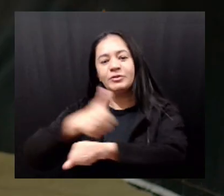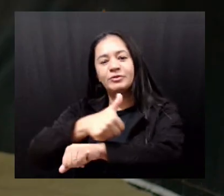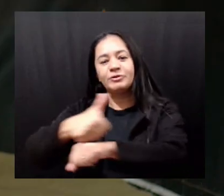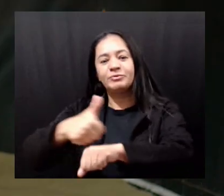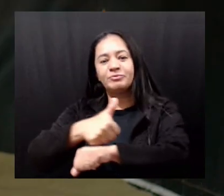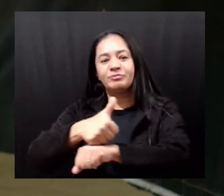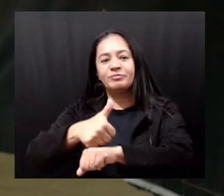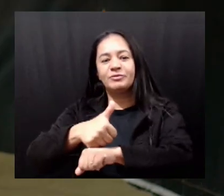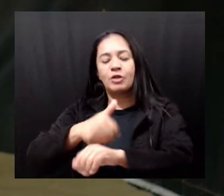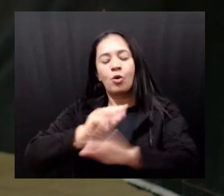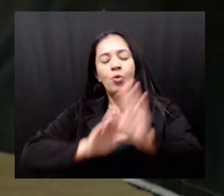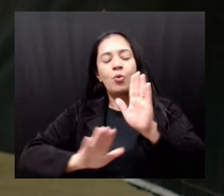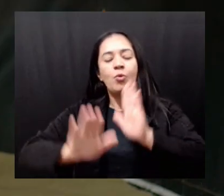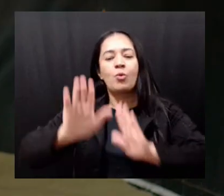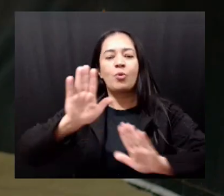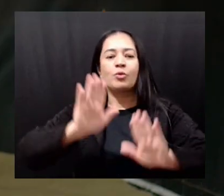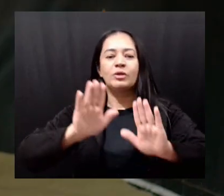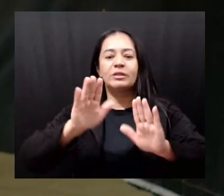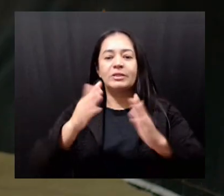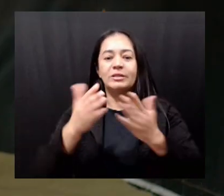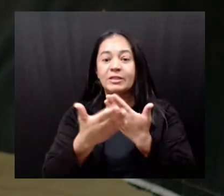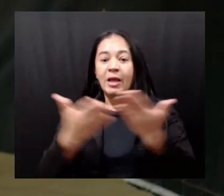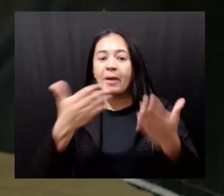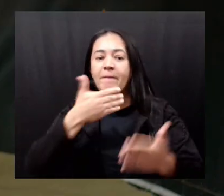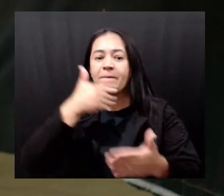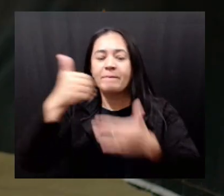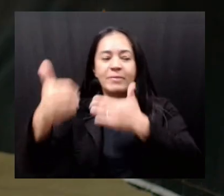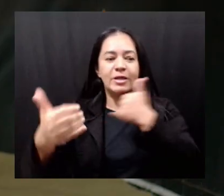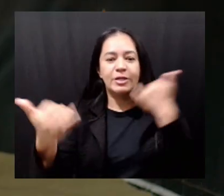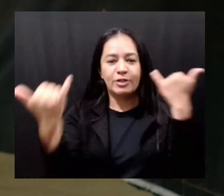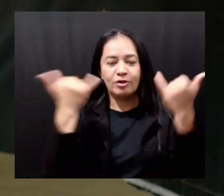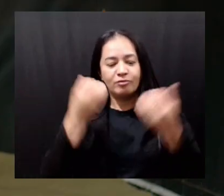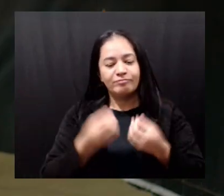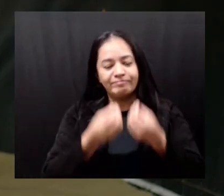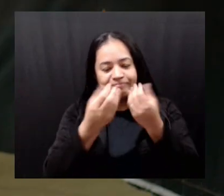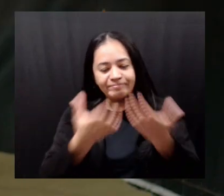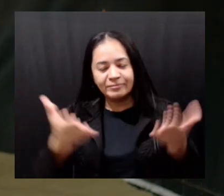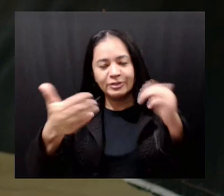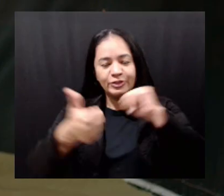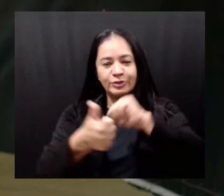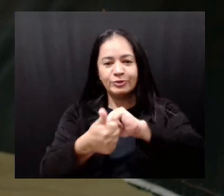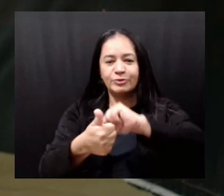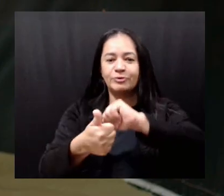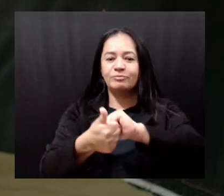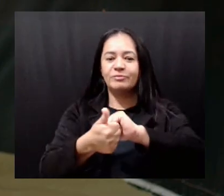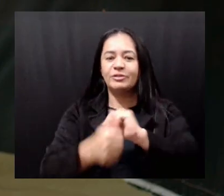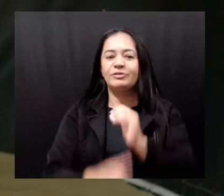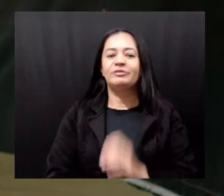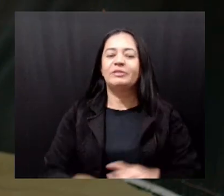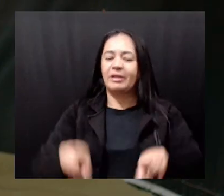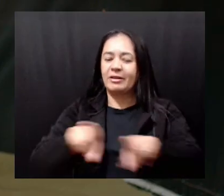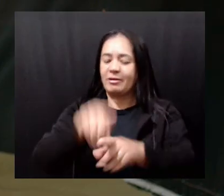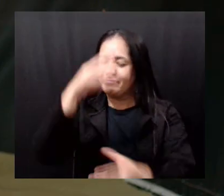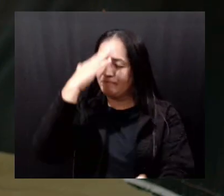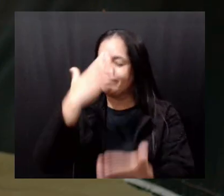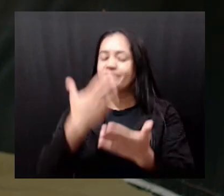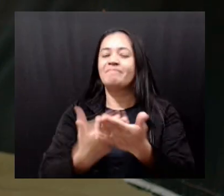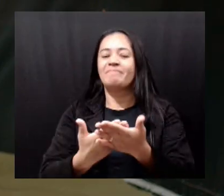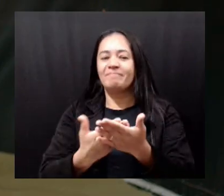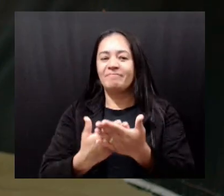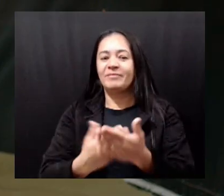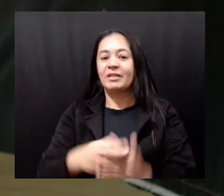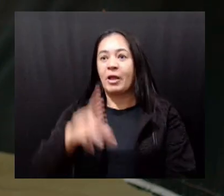cuidado, né? Levando a você a melhor informação, de qualidade, credibilidade também. E ao meio-dia nós temos